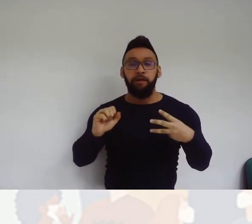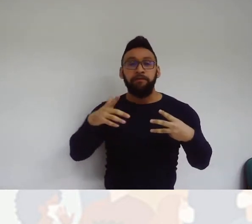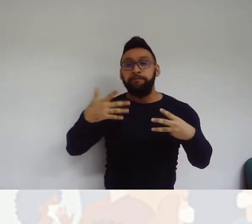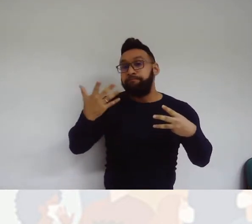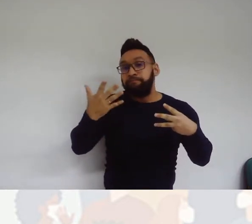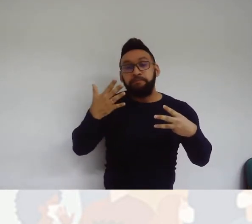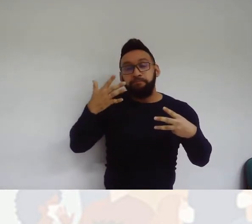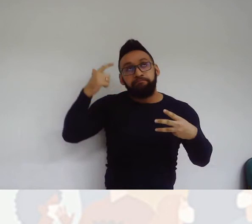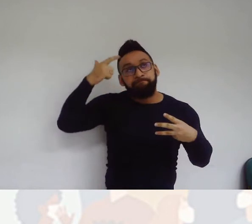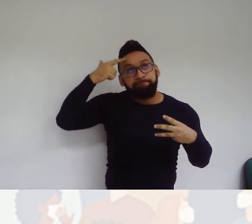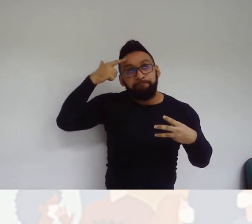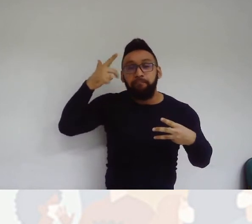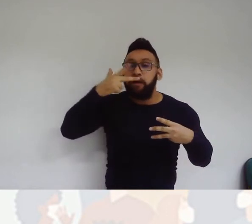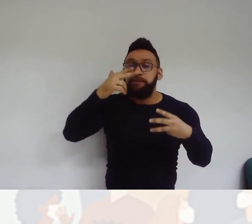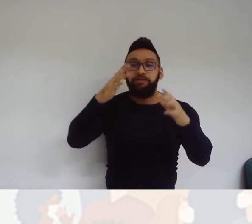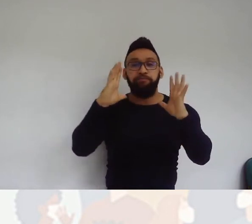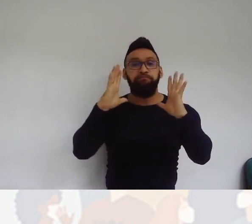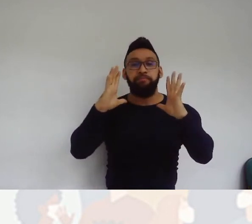eixos de